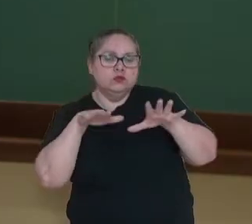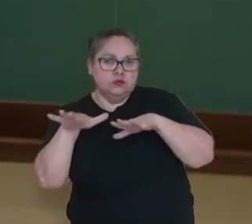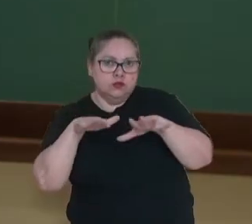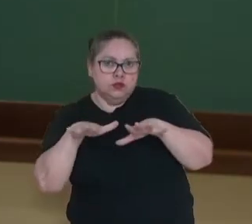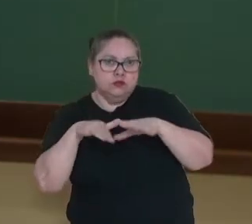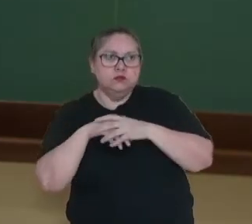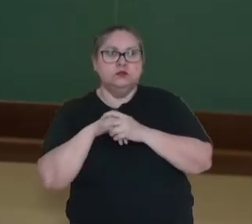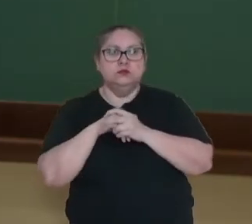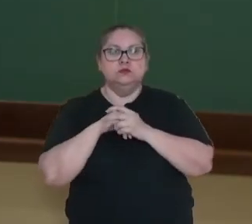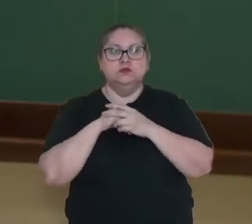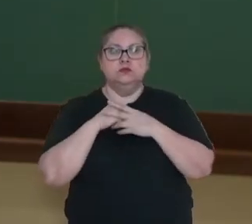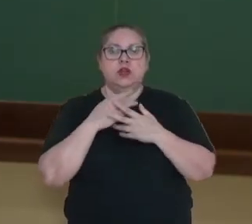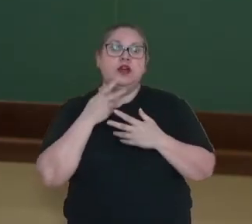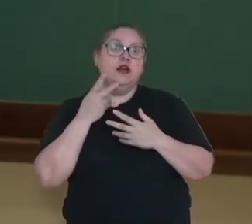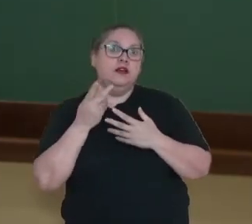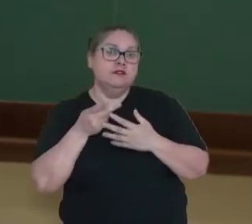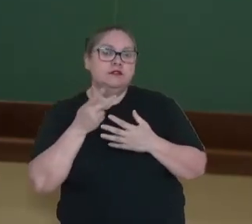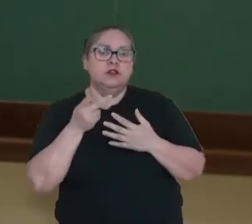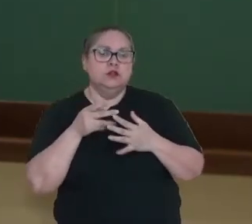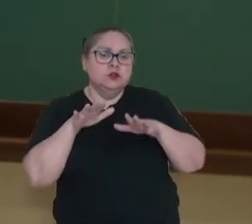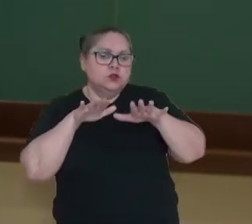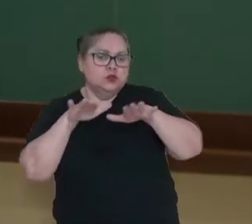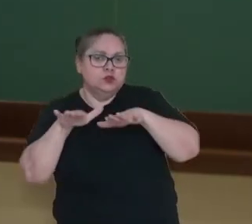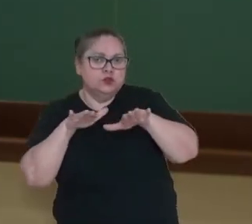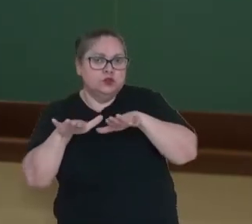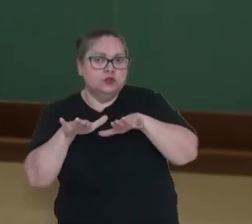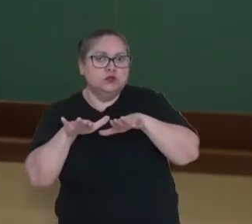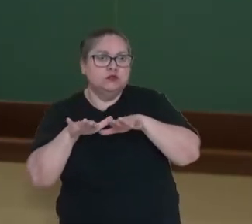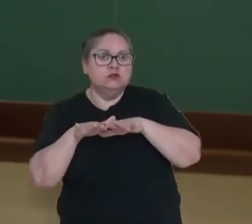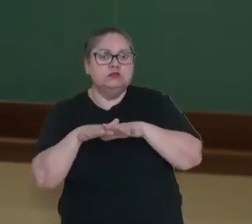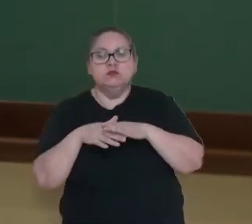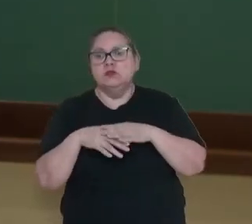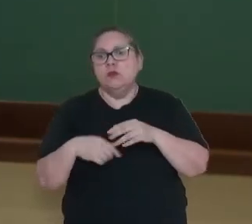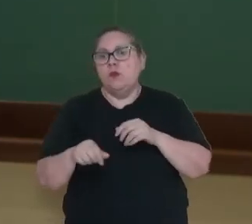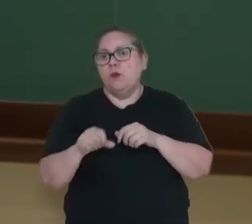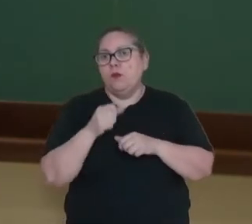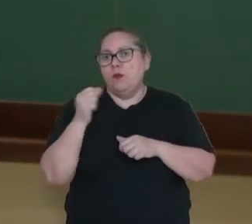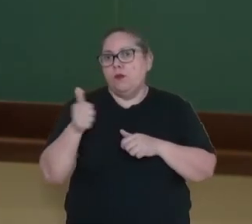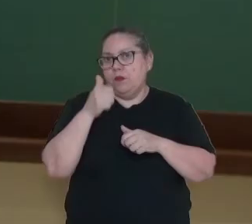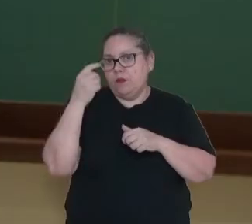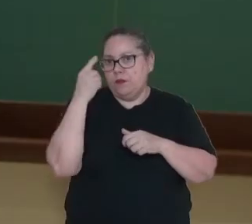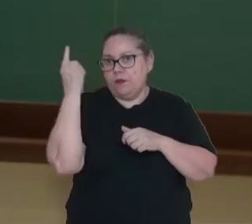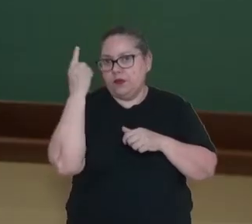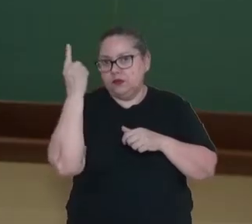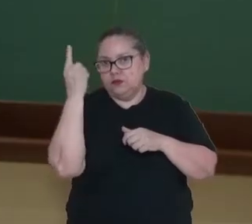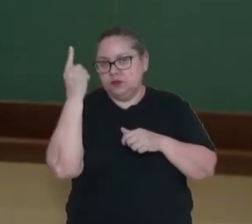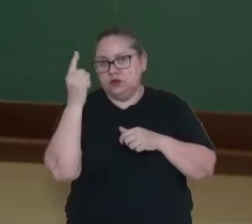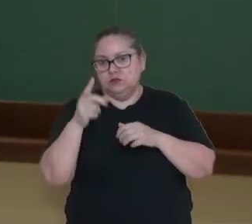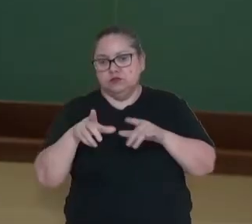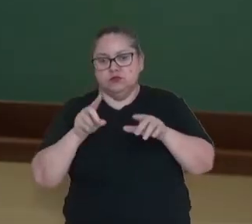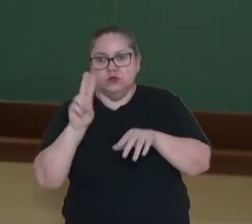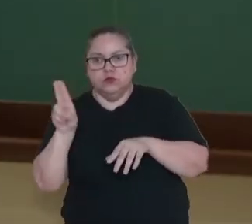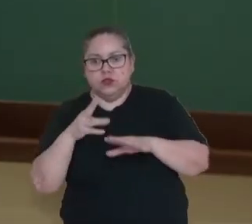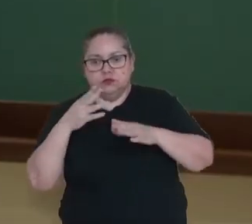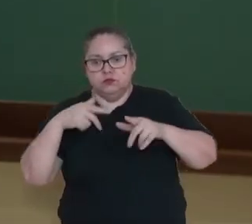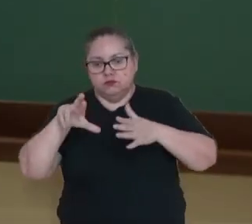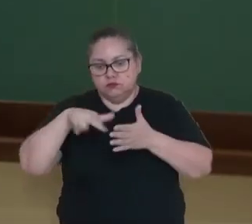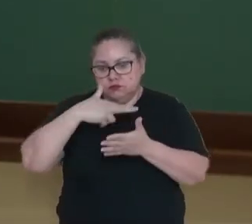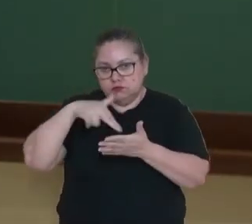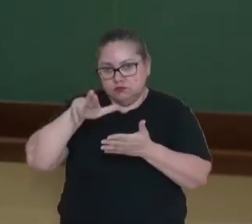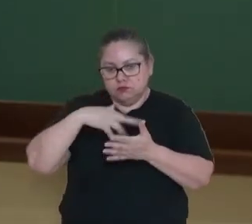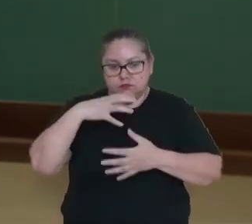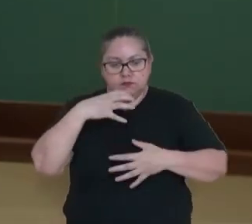movimentos, eu falei para vocês que os movimentos eram o principal dos elementos utilizados na dança.